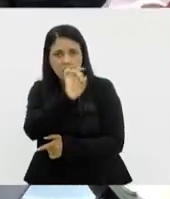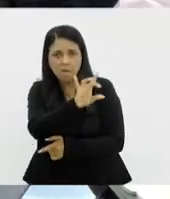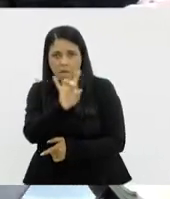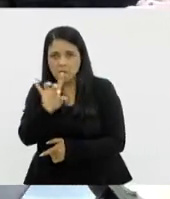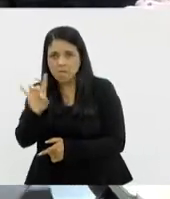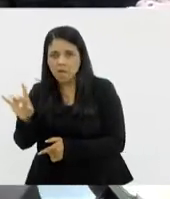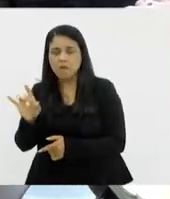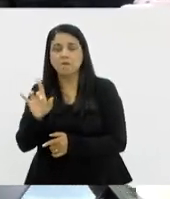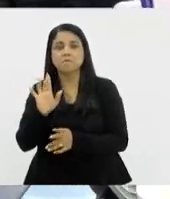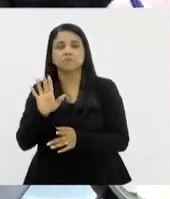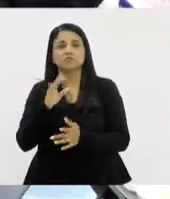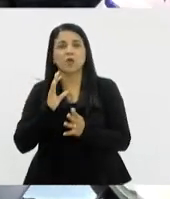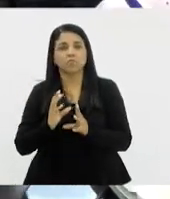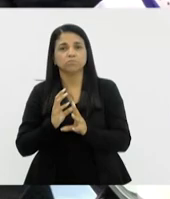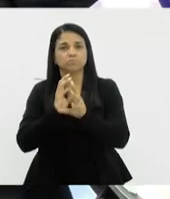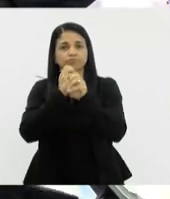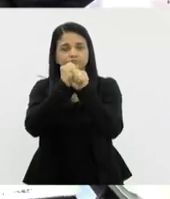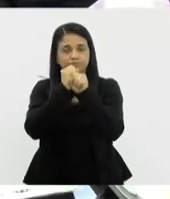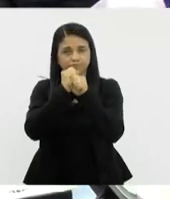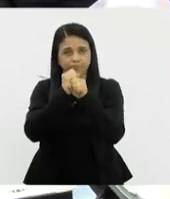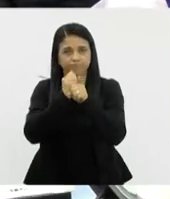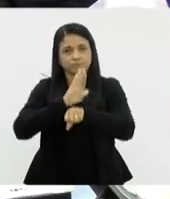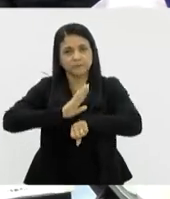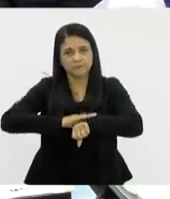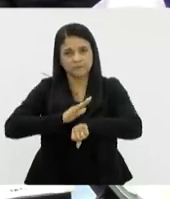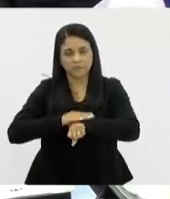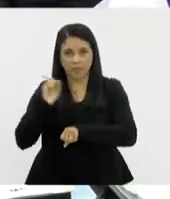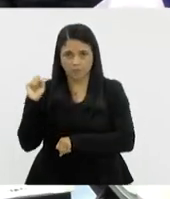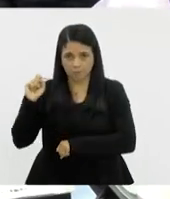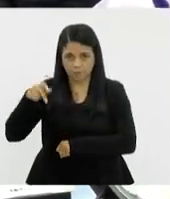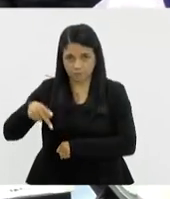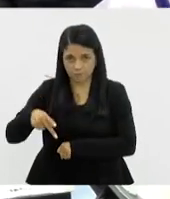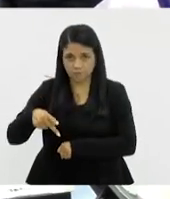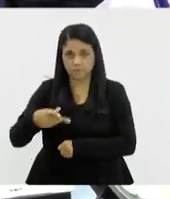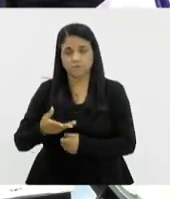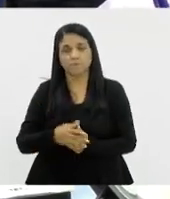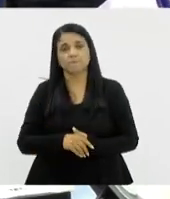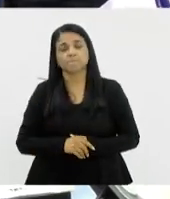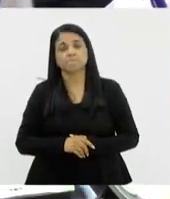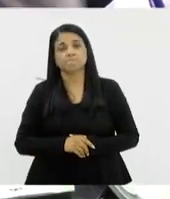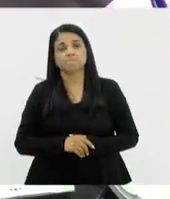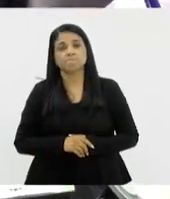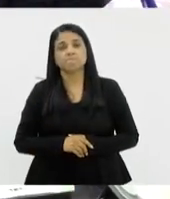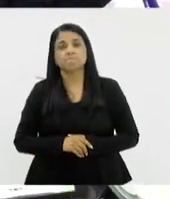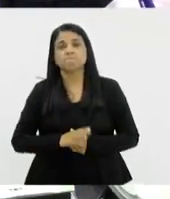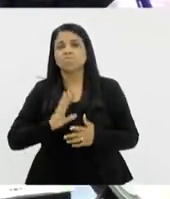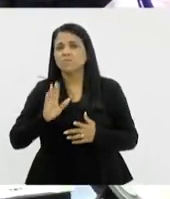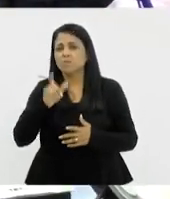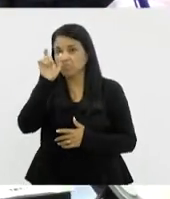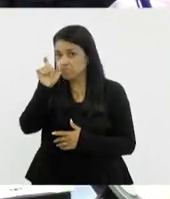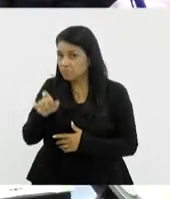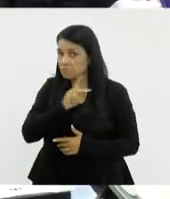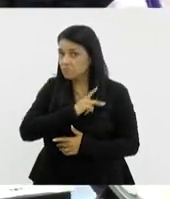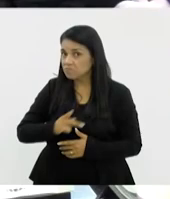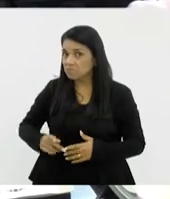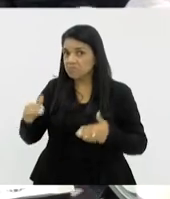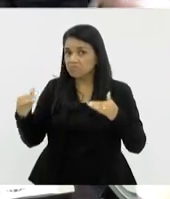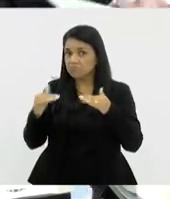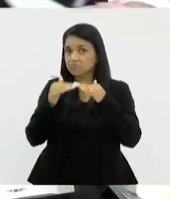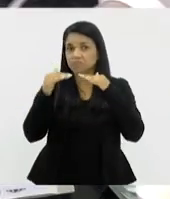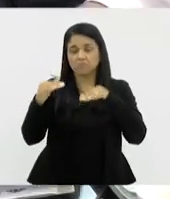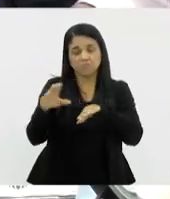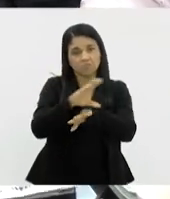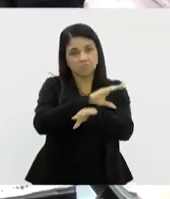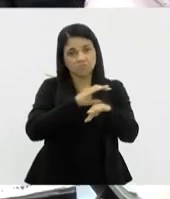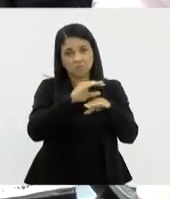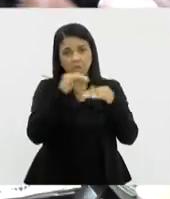para contagem desse tempo. Mas, como Vossa Excelência está dando pela constitucionalidade, é ótimo, o